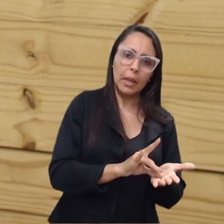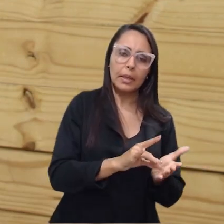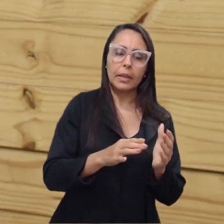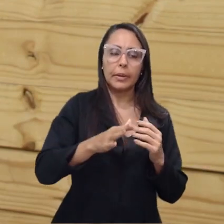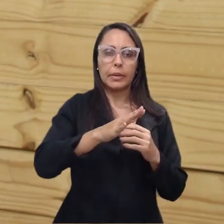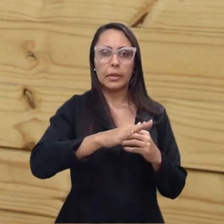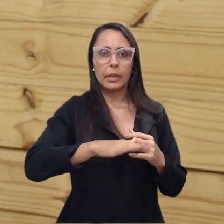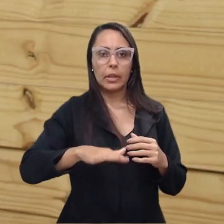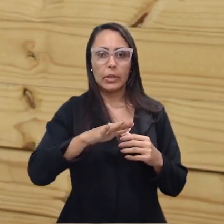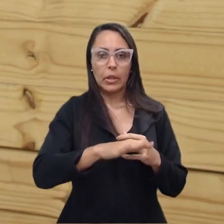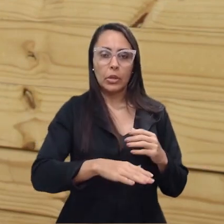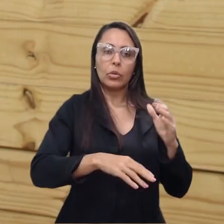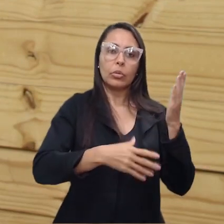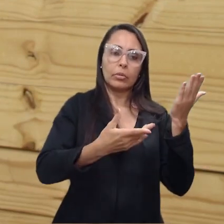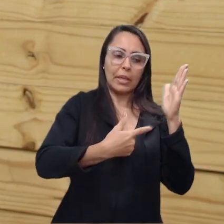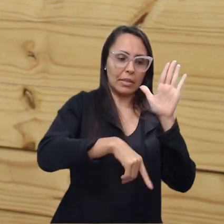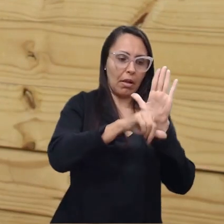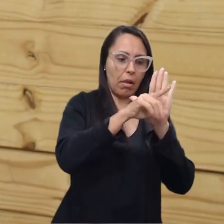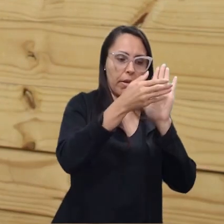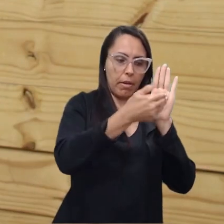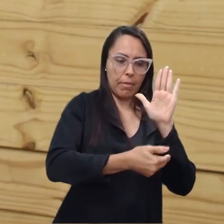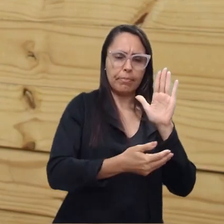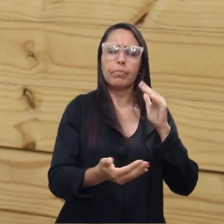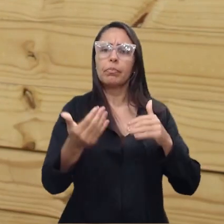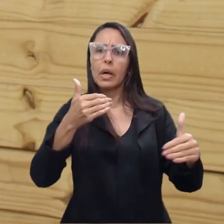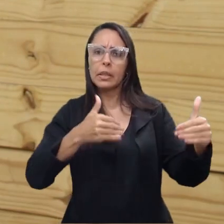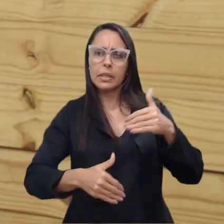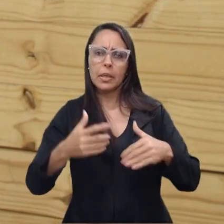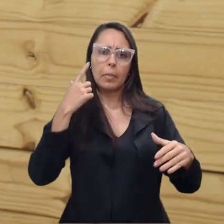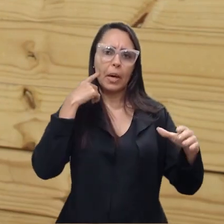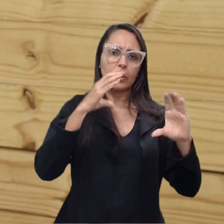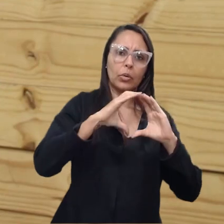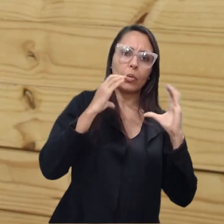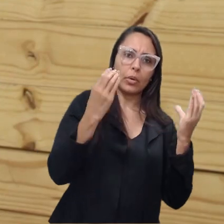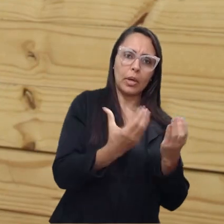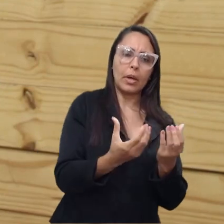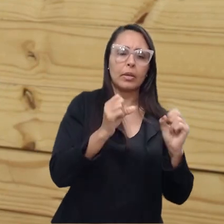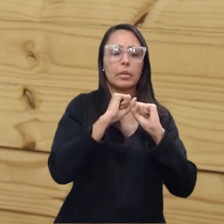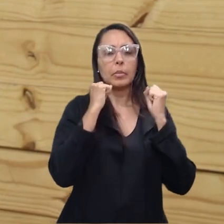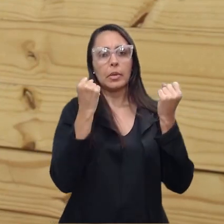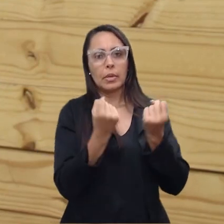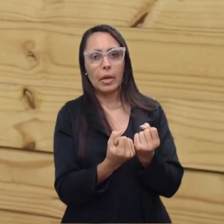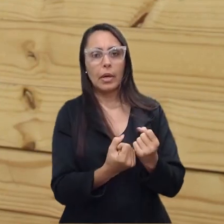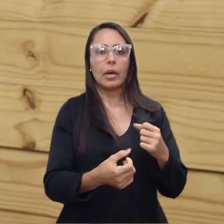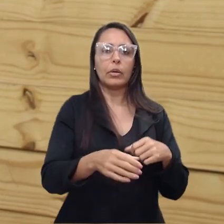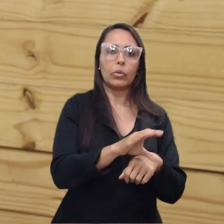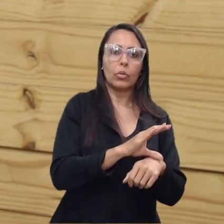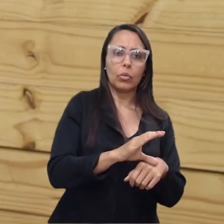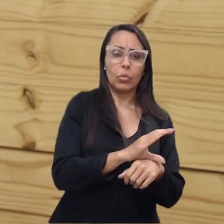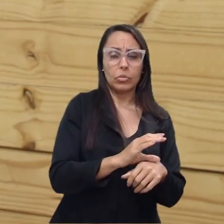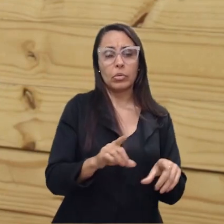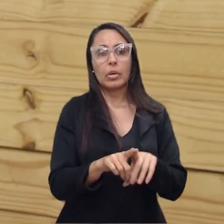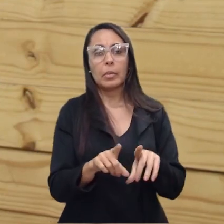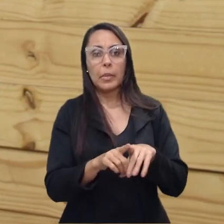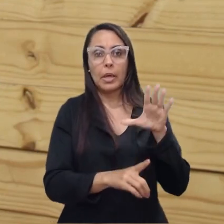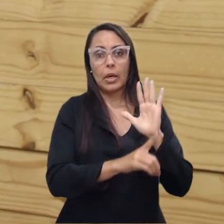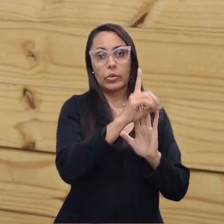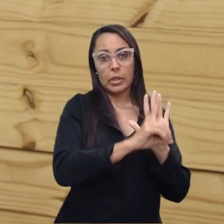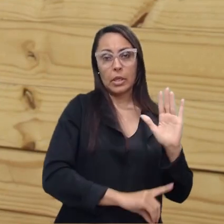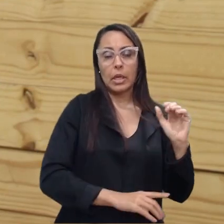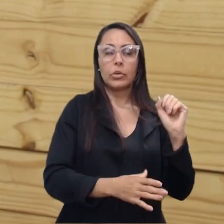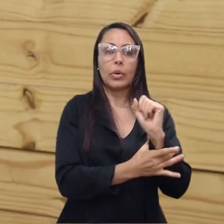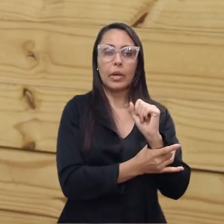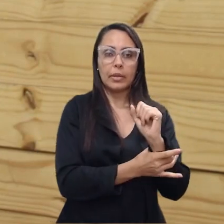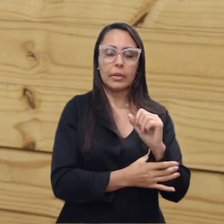dessa normativa. Tá? Participar de congresso, de seminário, de cursos, também é um direito garantido